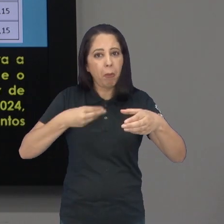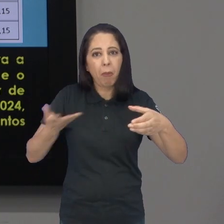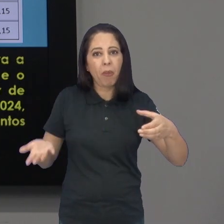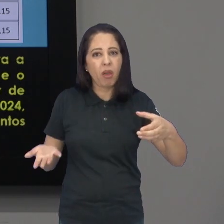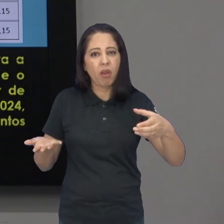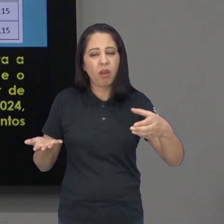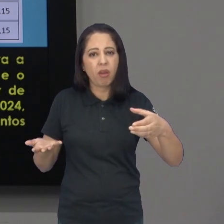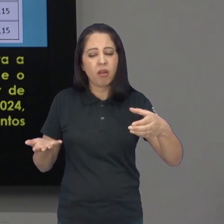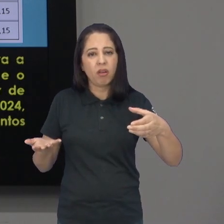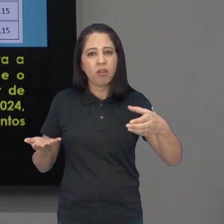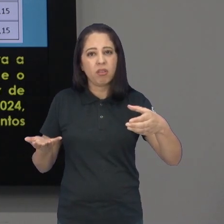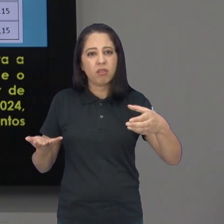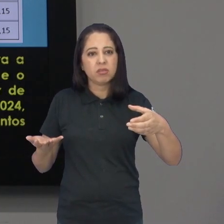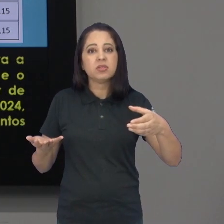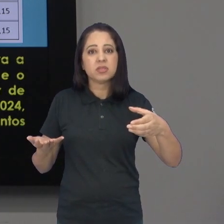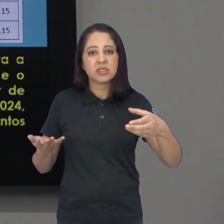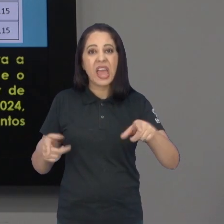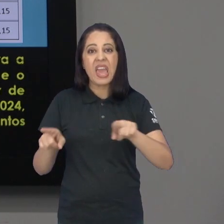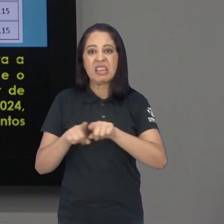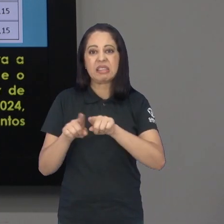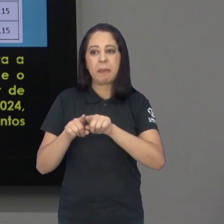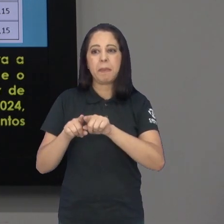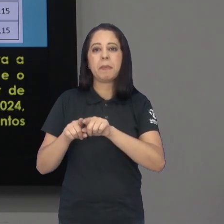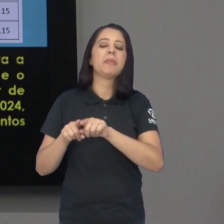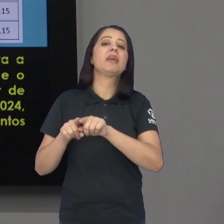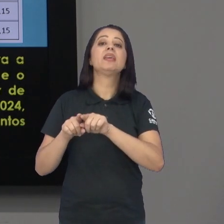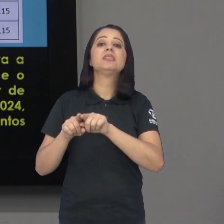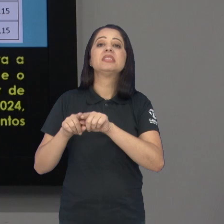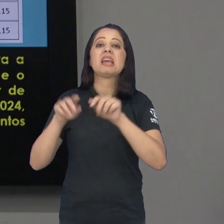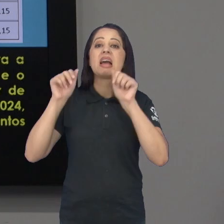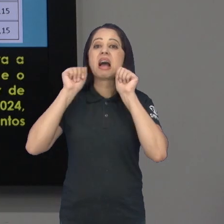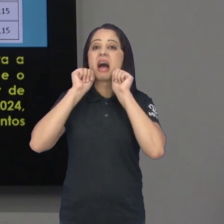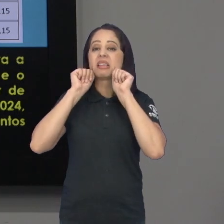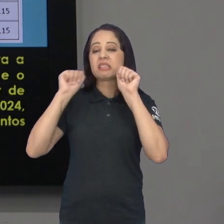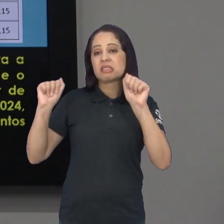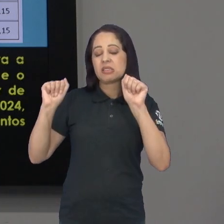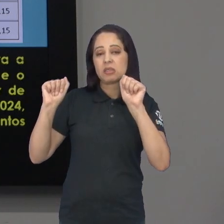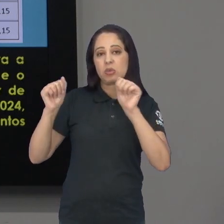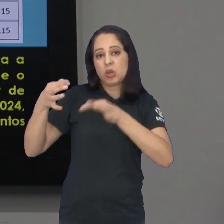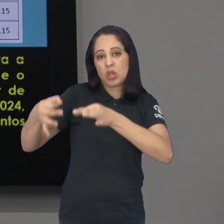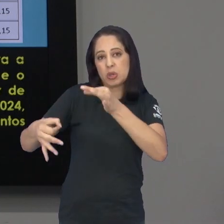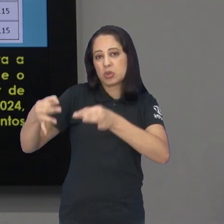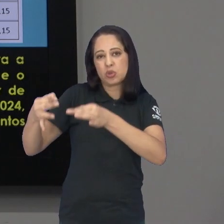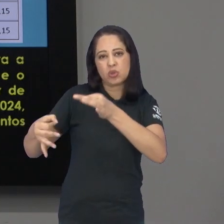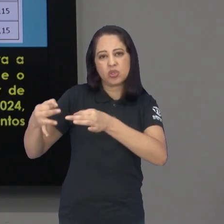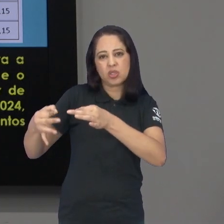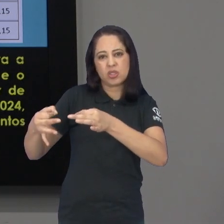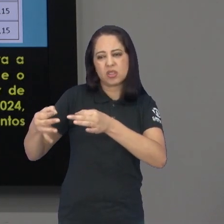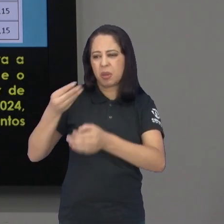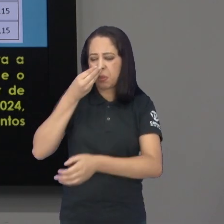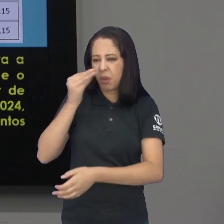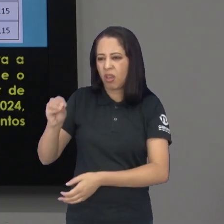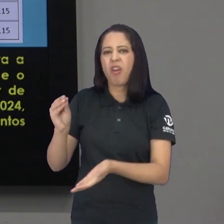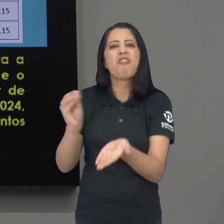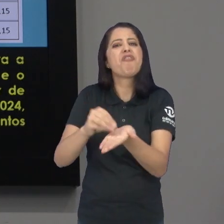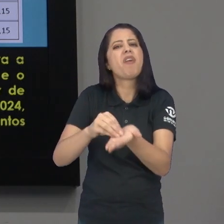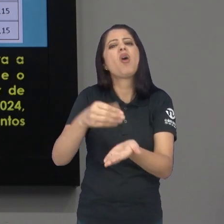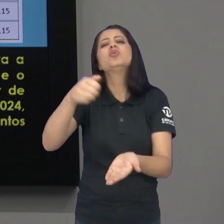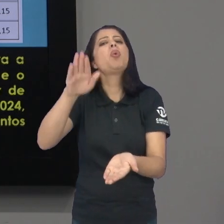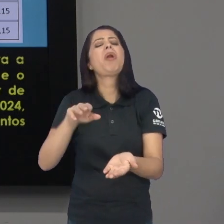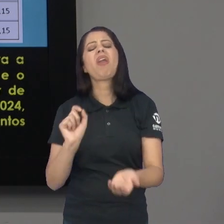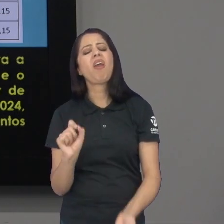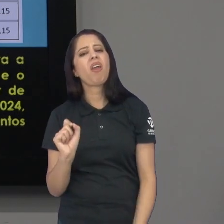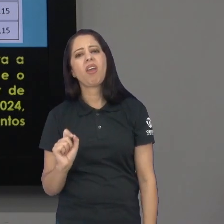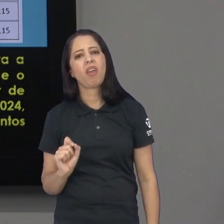o parecer da assessoria jurídica com 13 páginas. O que está faltando aqui?